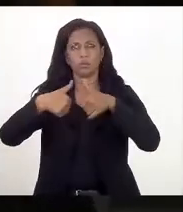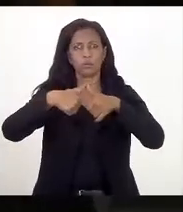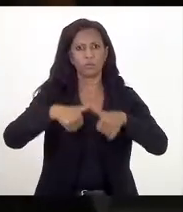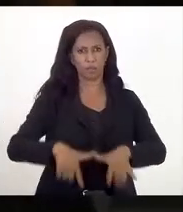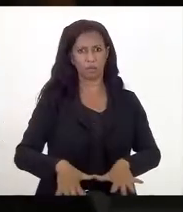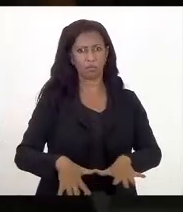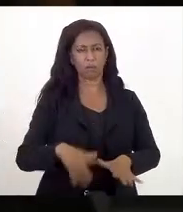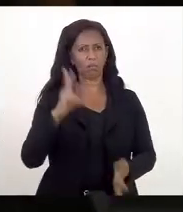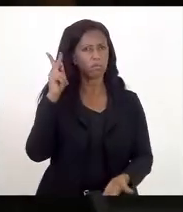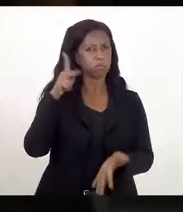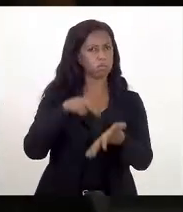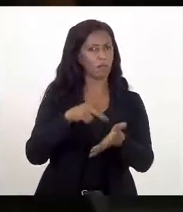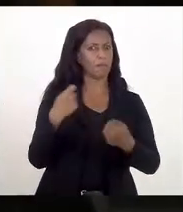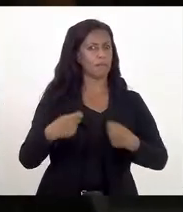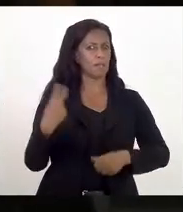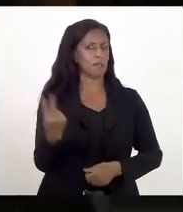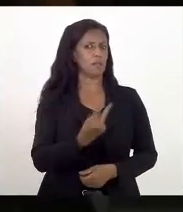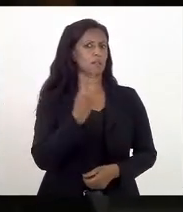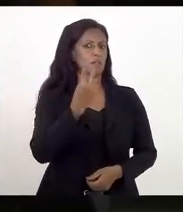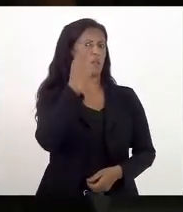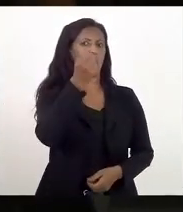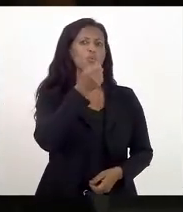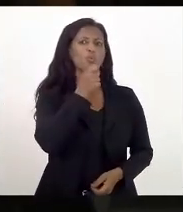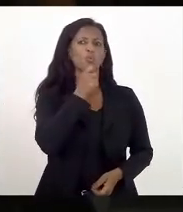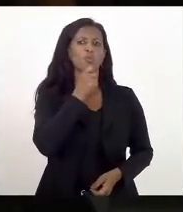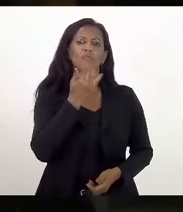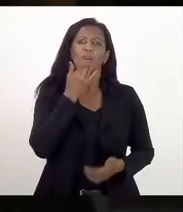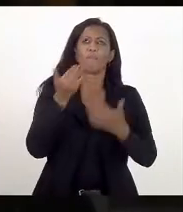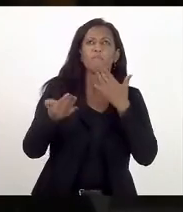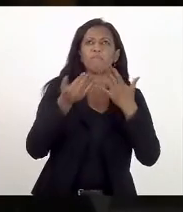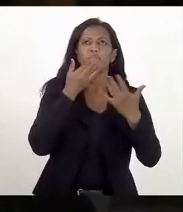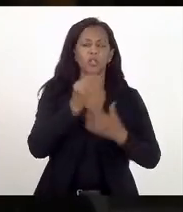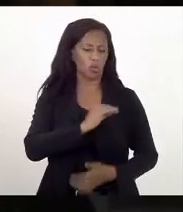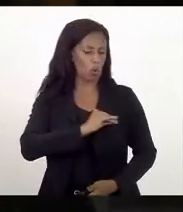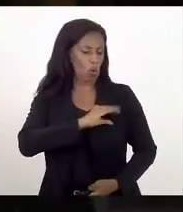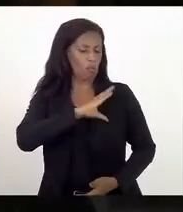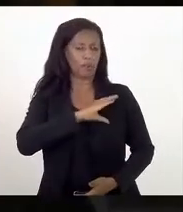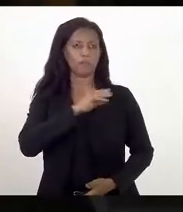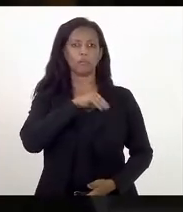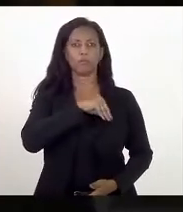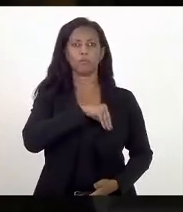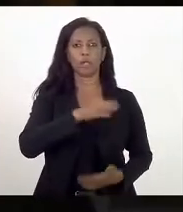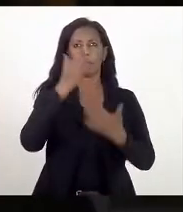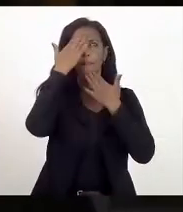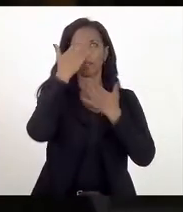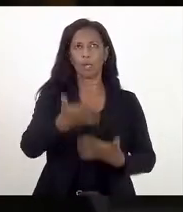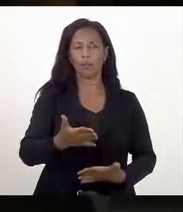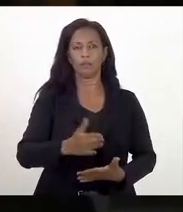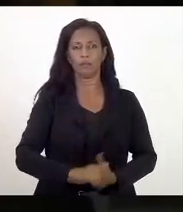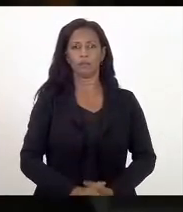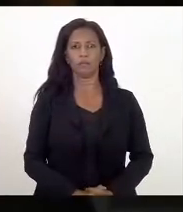sejam de fato valorizados e não tenham que ficar me indigando aumento de salário aqui no Parlamento. Obrigado, presidente.